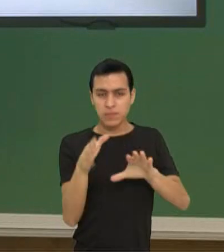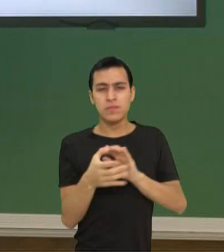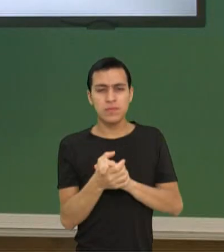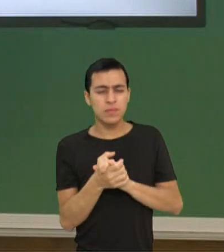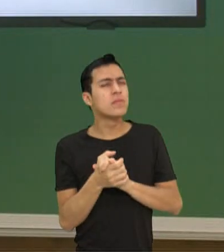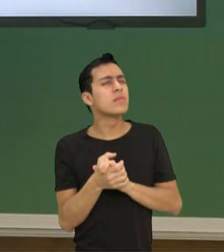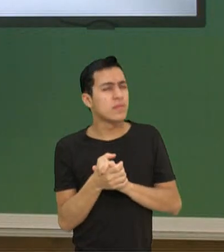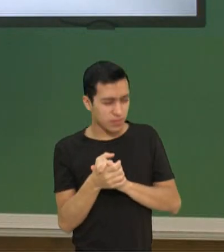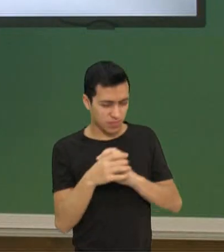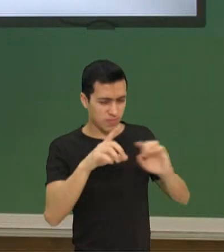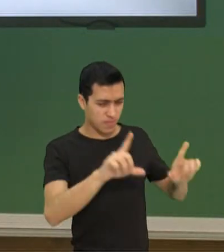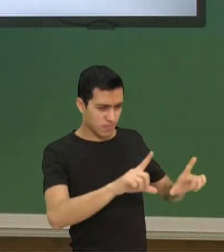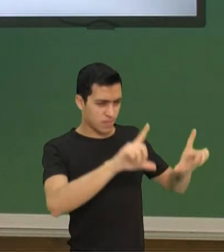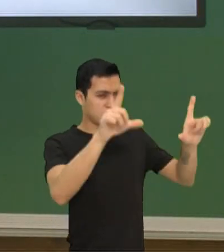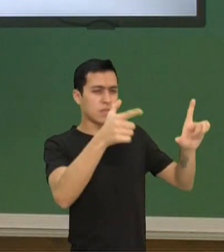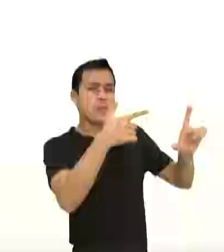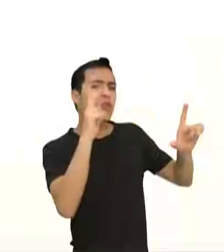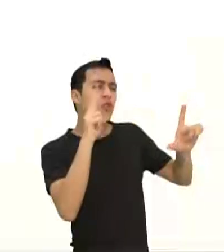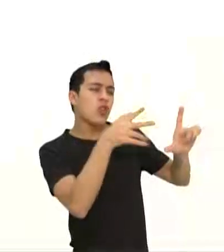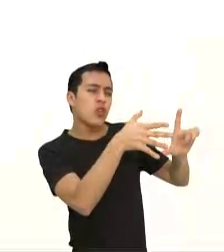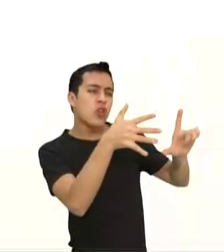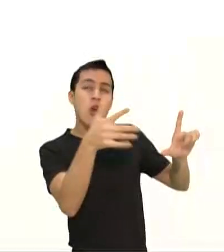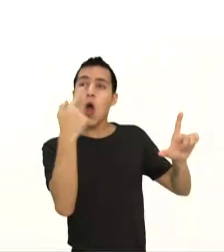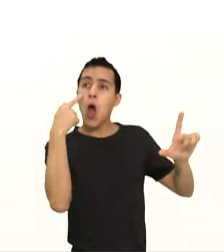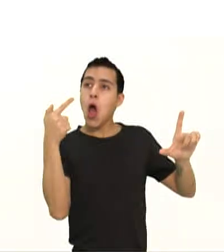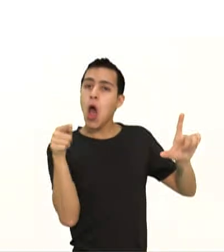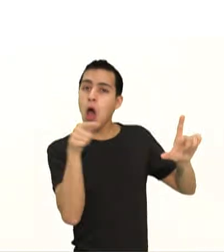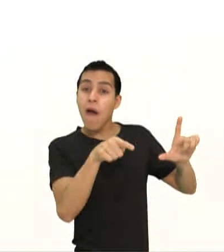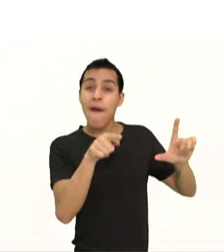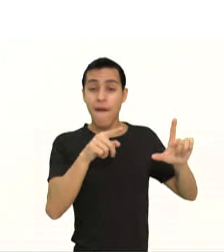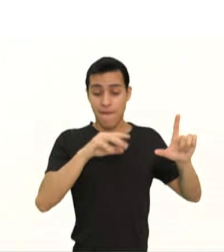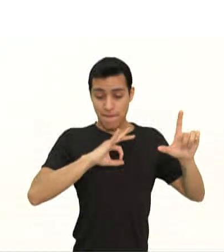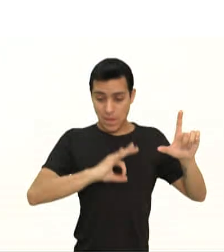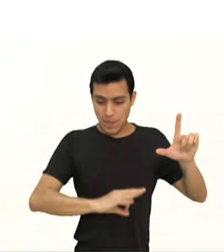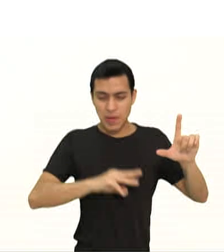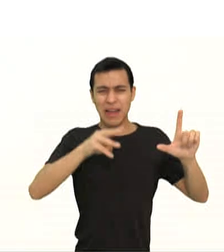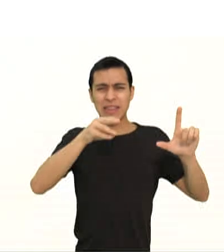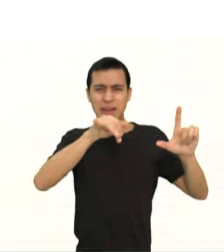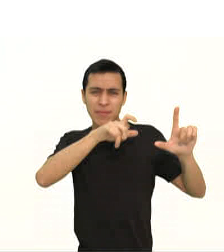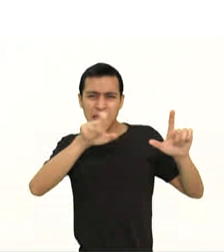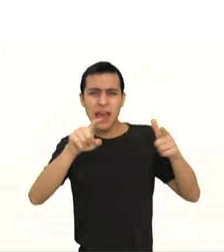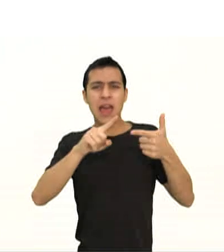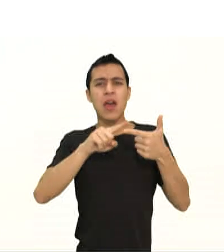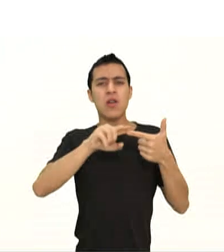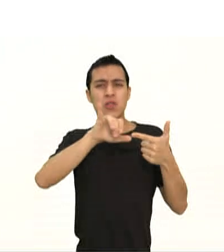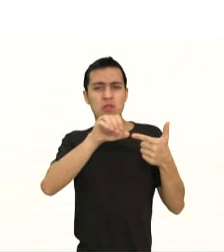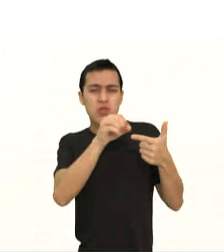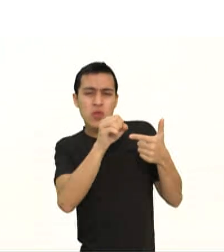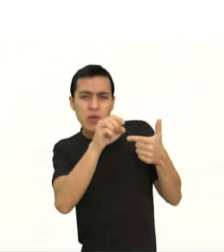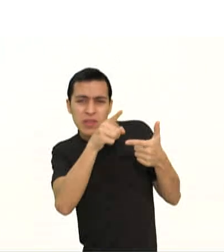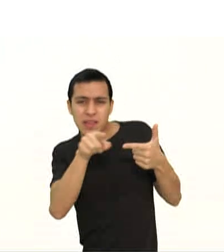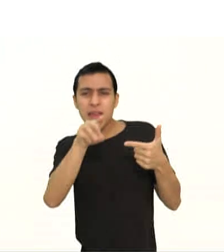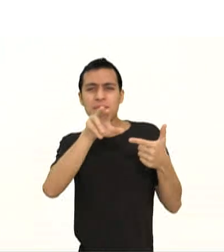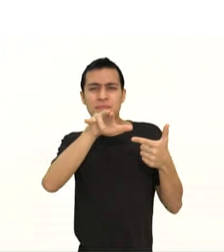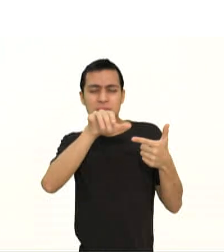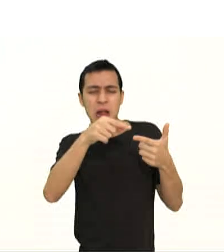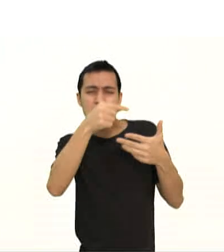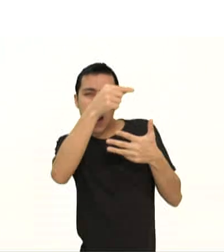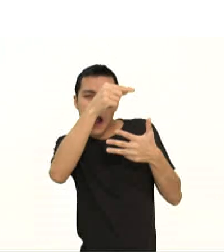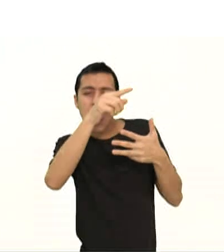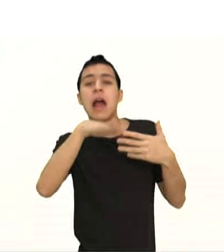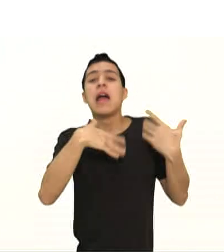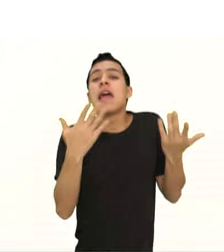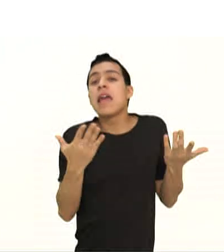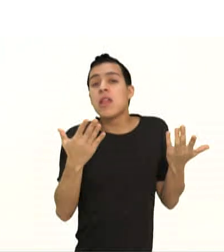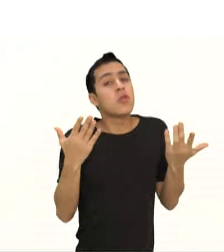isso daqui para a América, ela chama para dizer, olha, o Padre Miguel Hidalgo, o José Maria Morelos, eles se fundamentaram